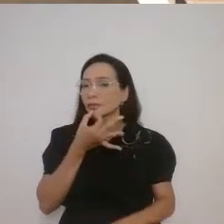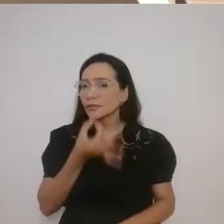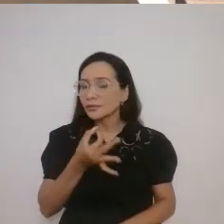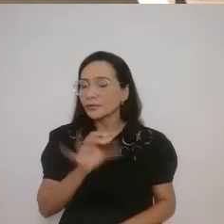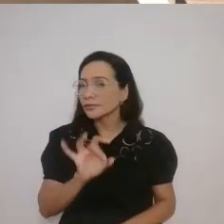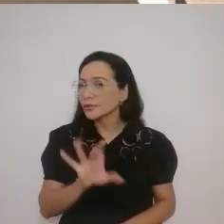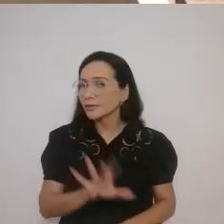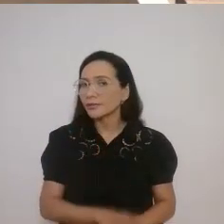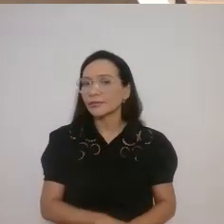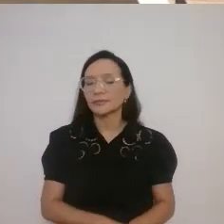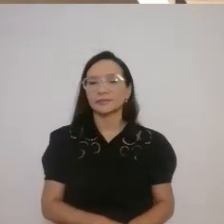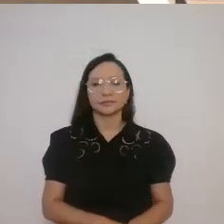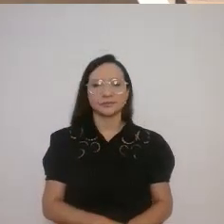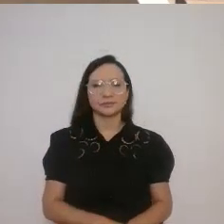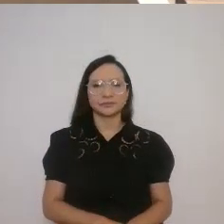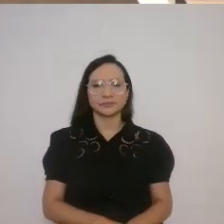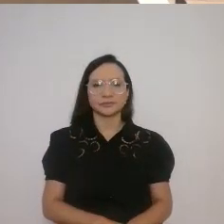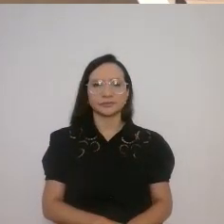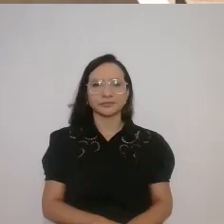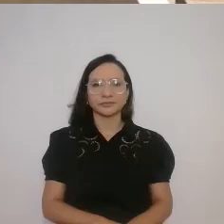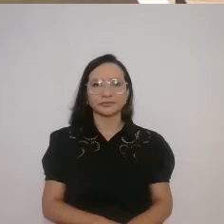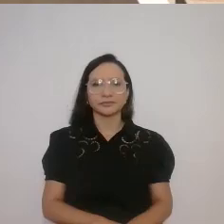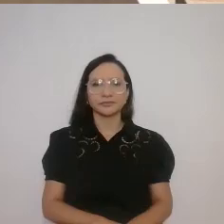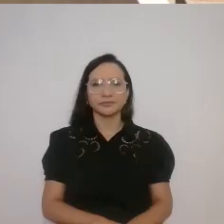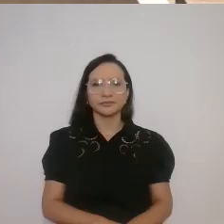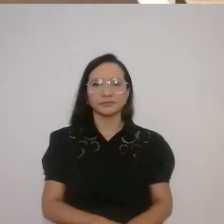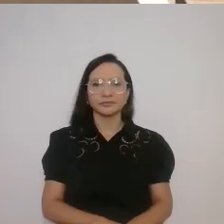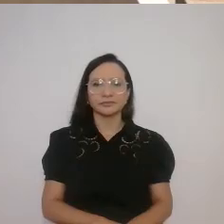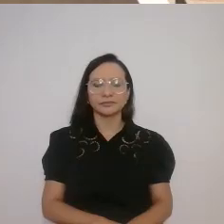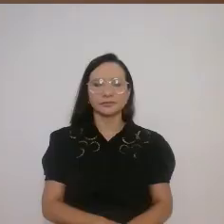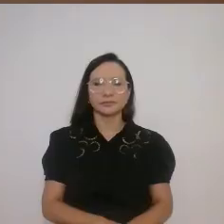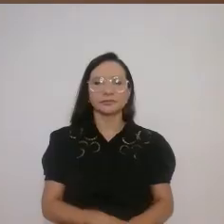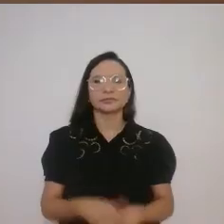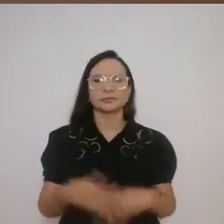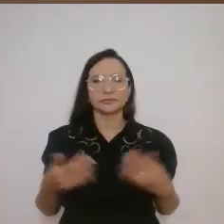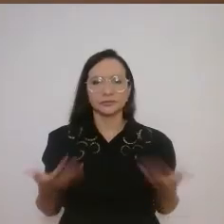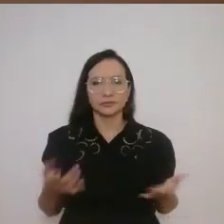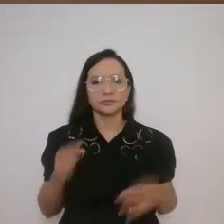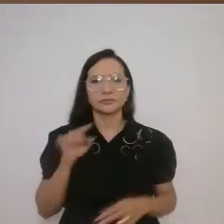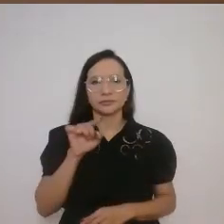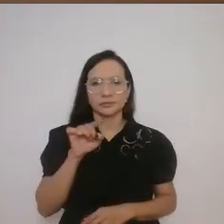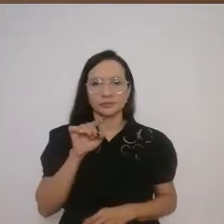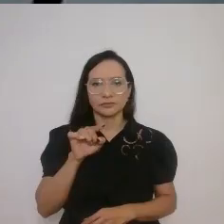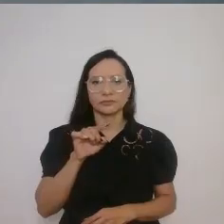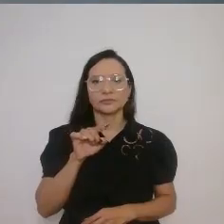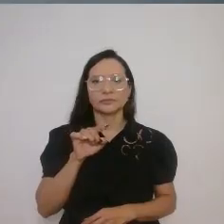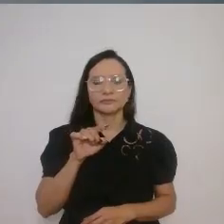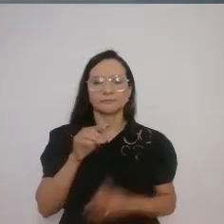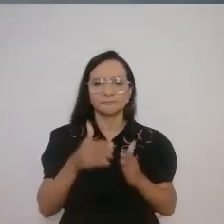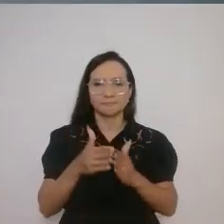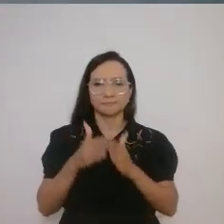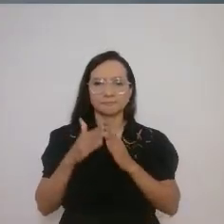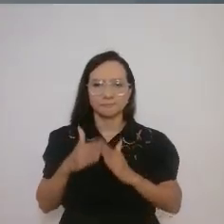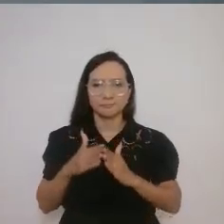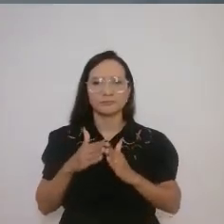Ok. Então, Vossa Excelência pede vista? Peço vista, sim, para a próxima